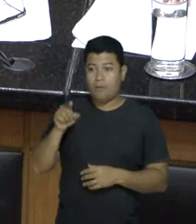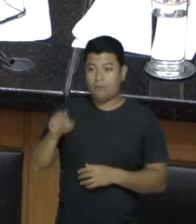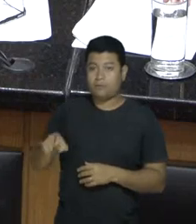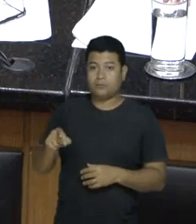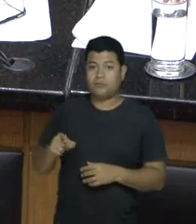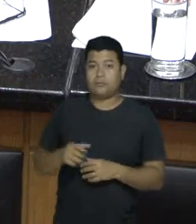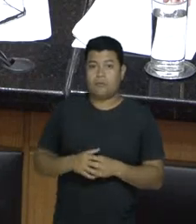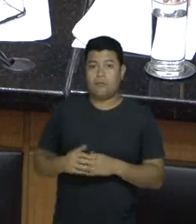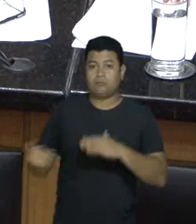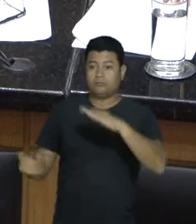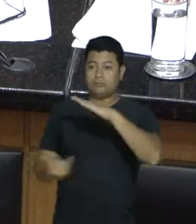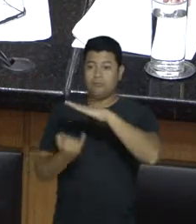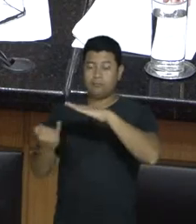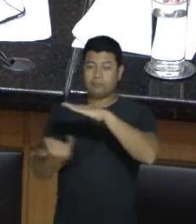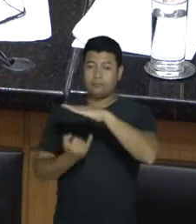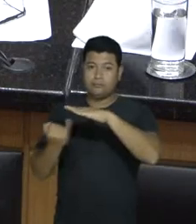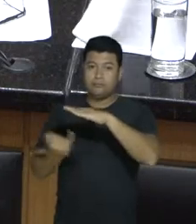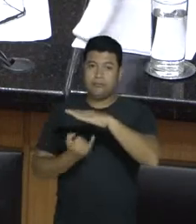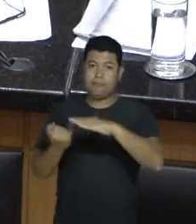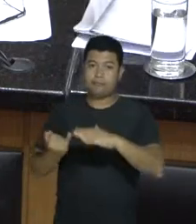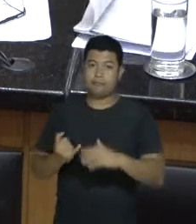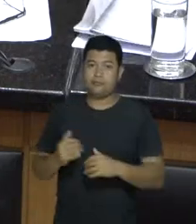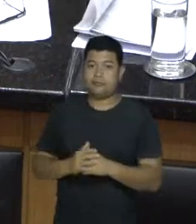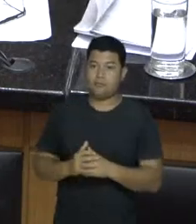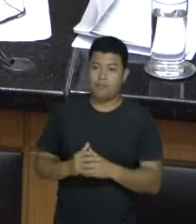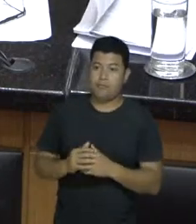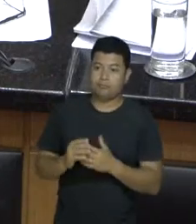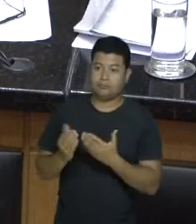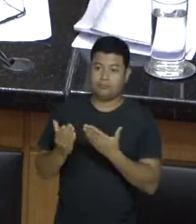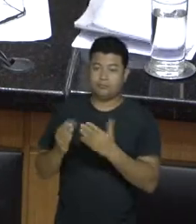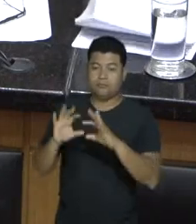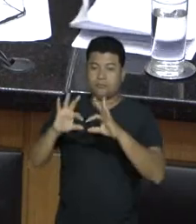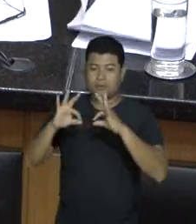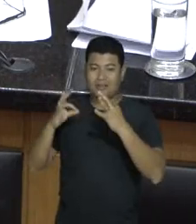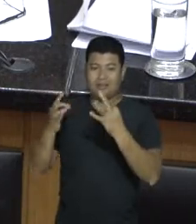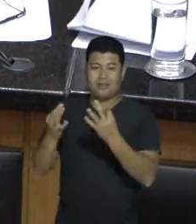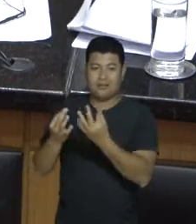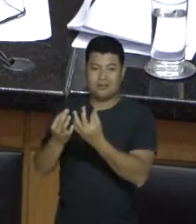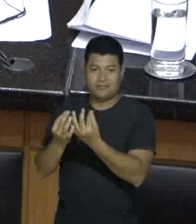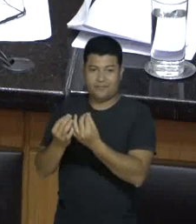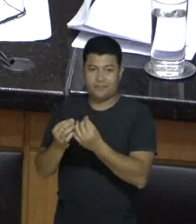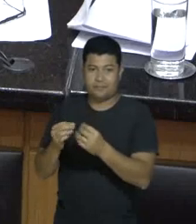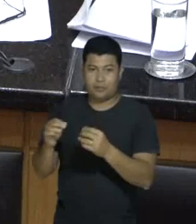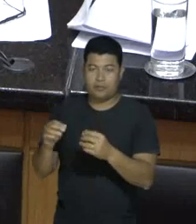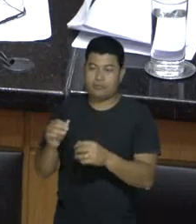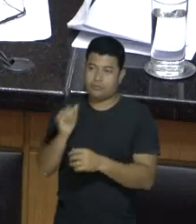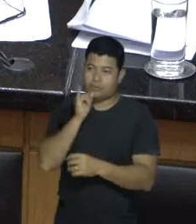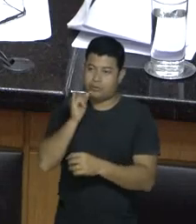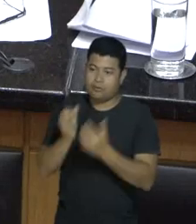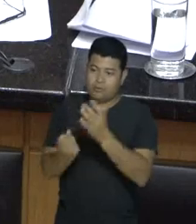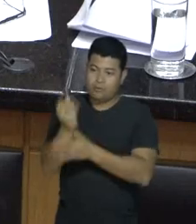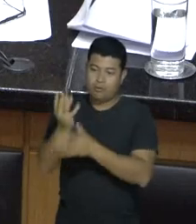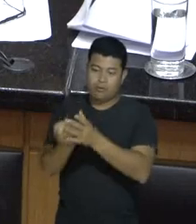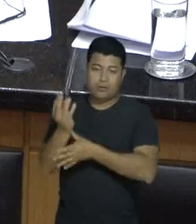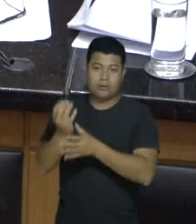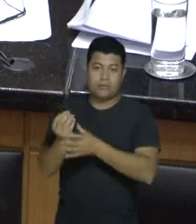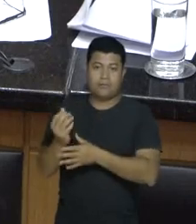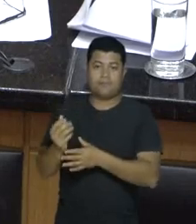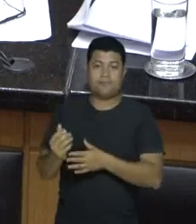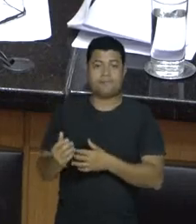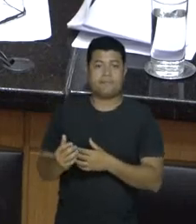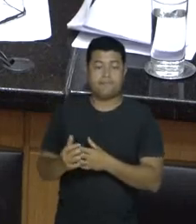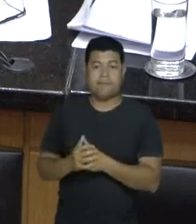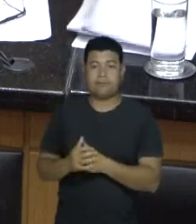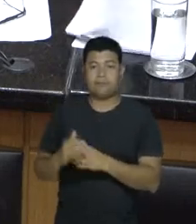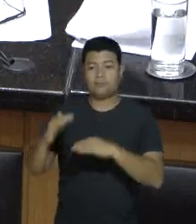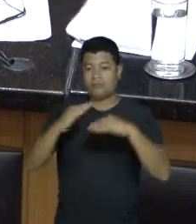nas indústrias de cerâmica vermelha, que é a fabricação de telhas e tijolos. Olha, senhor presidente, o licenciamento